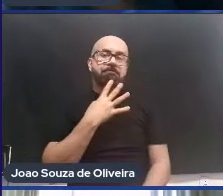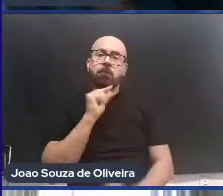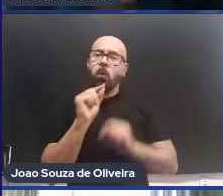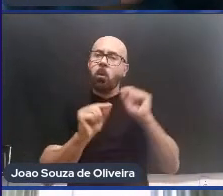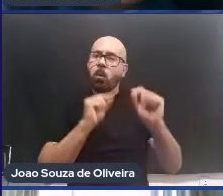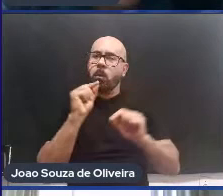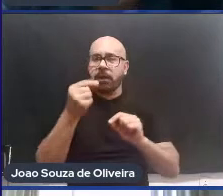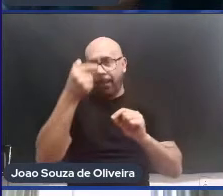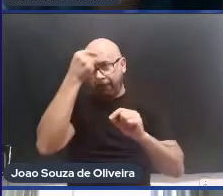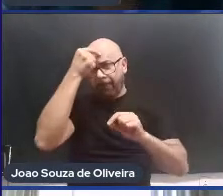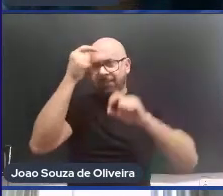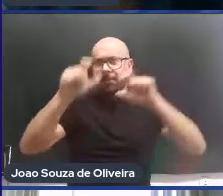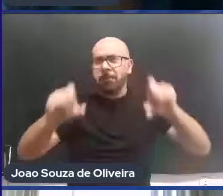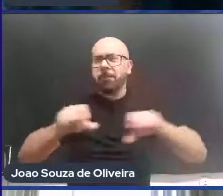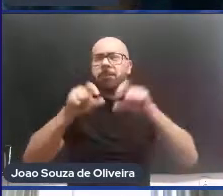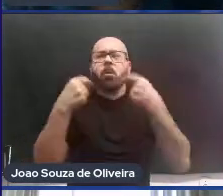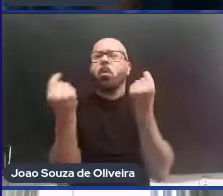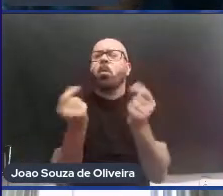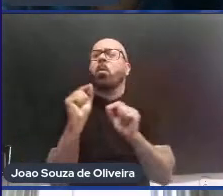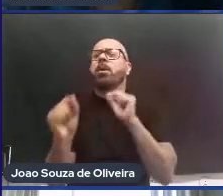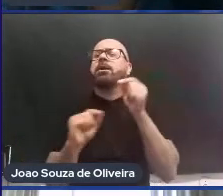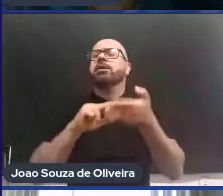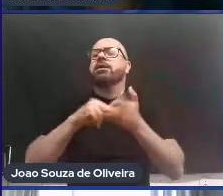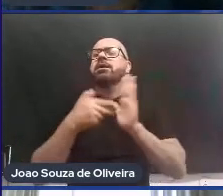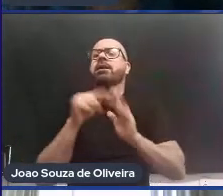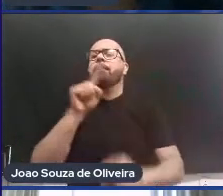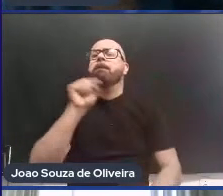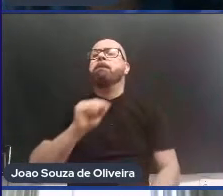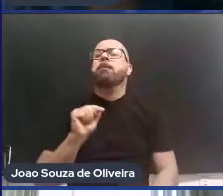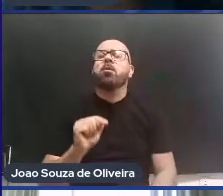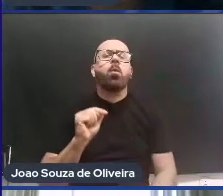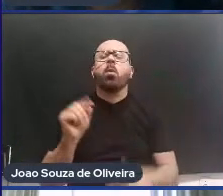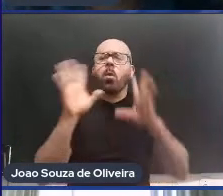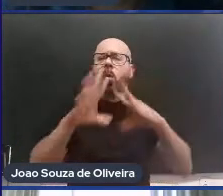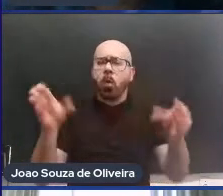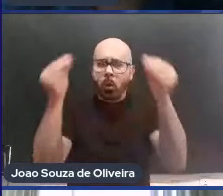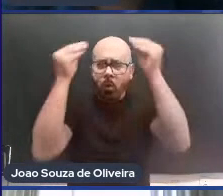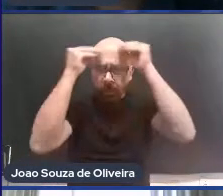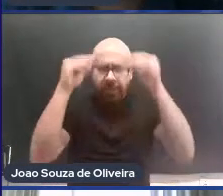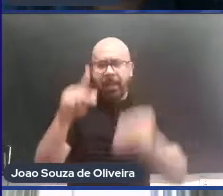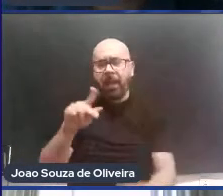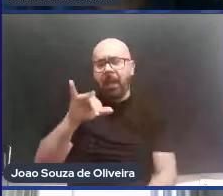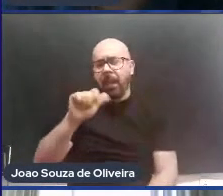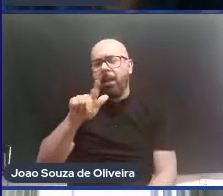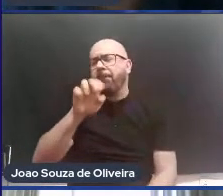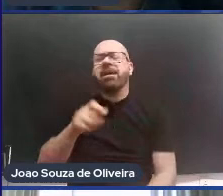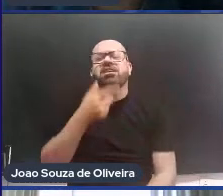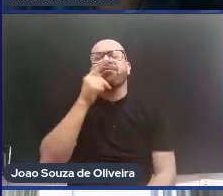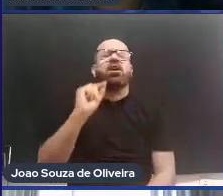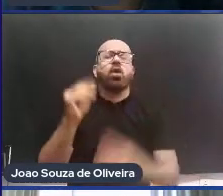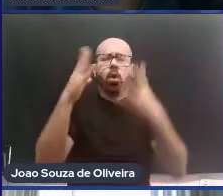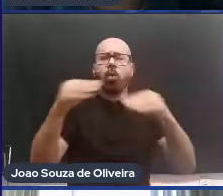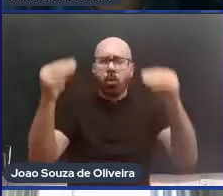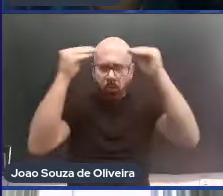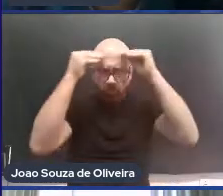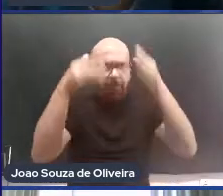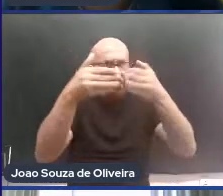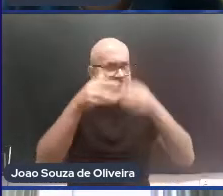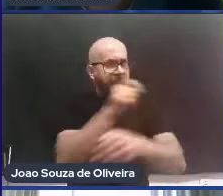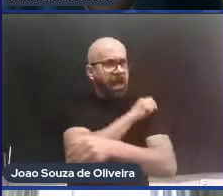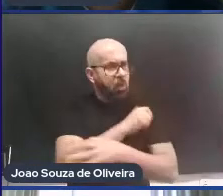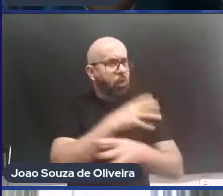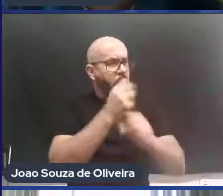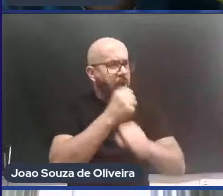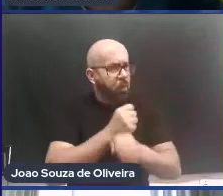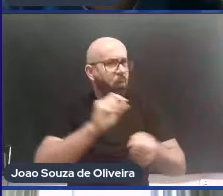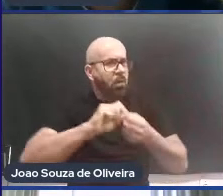que é essa meta computacional né O que é abstração por Piaget Como assim não é mais para pedir para o aluno